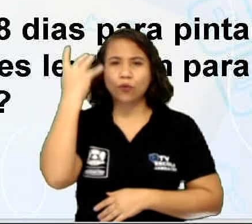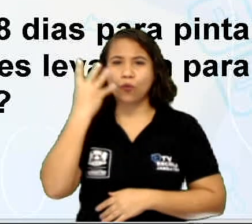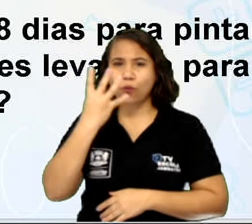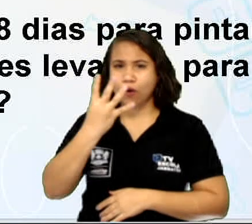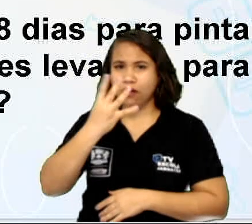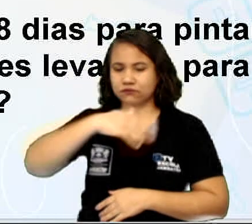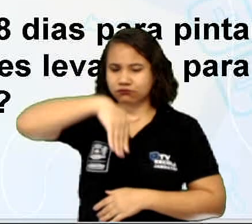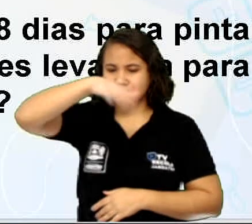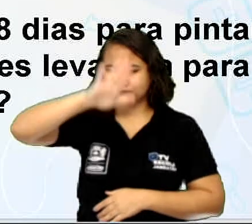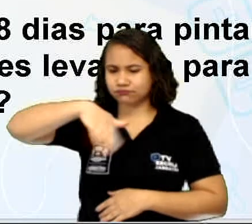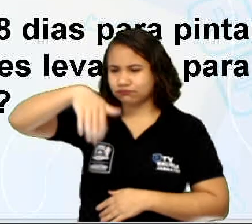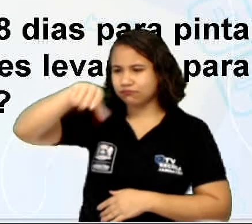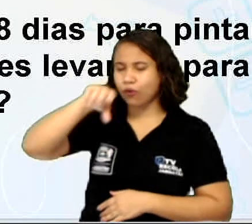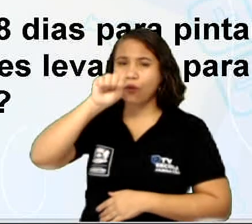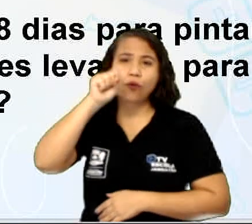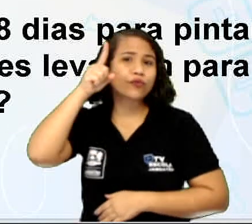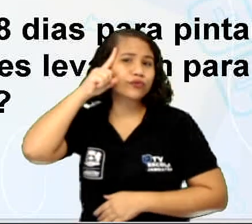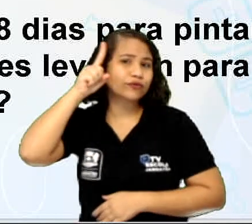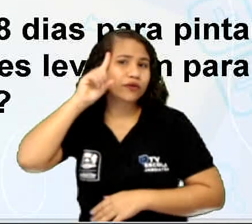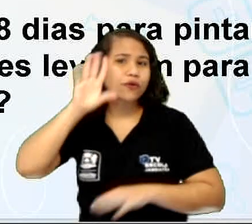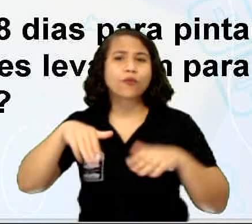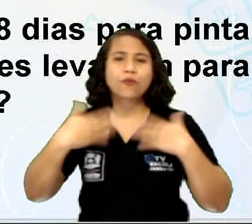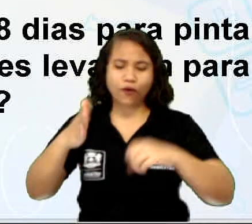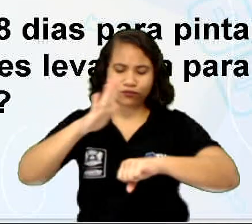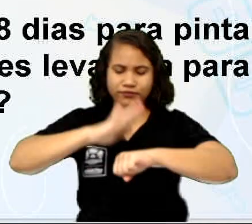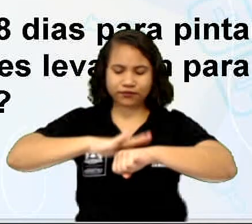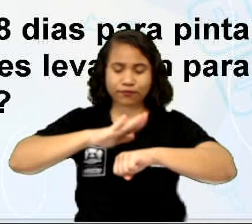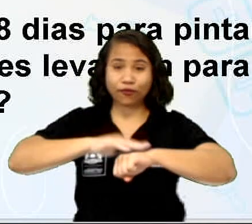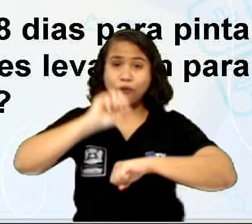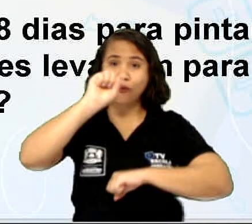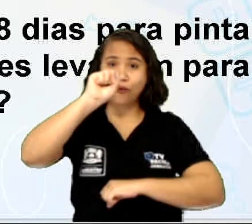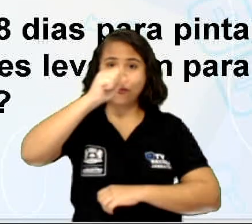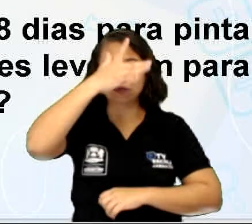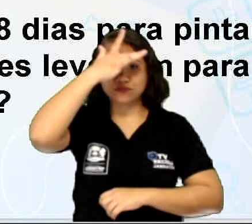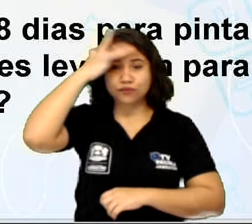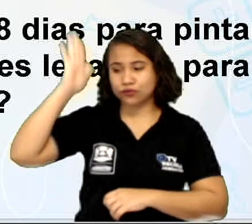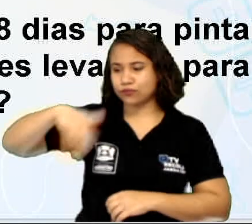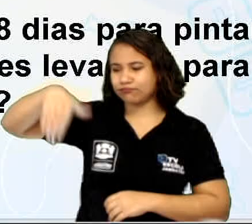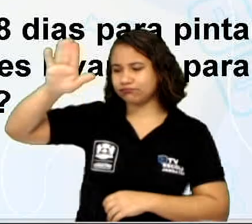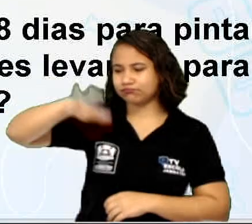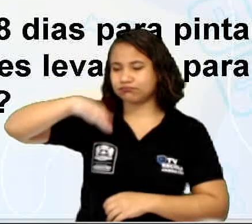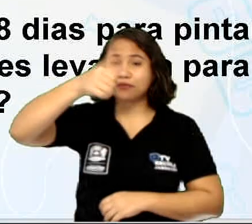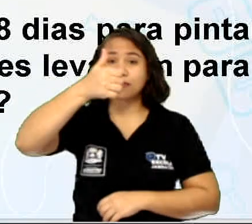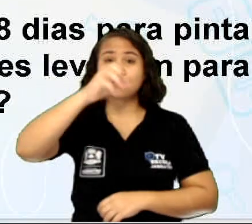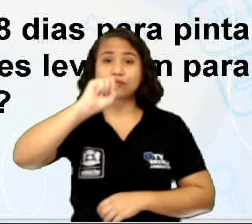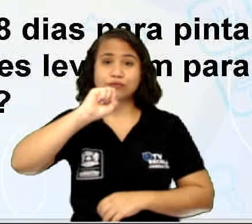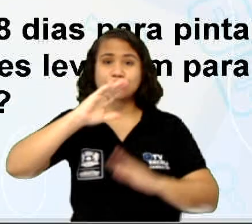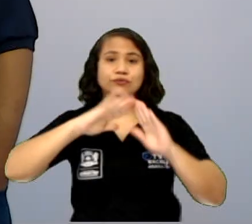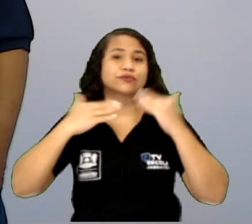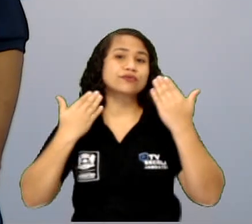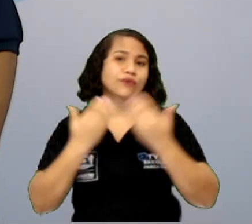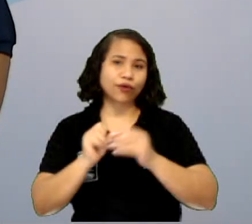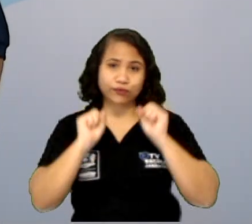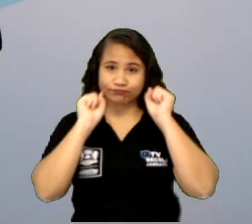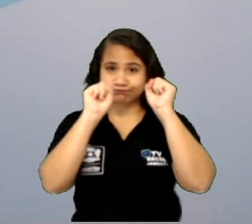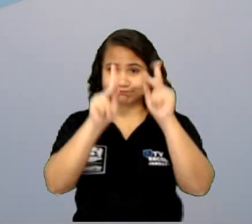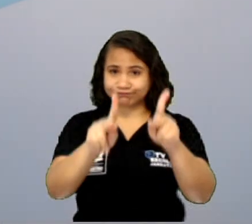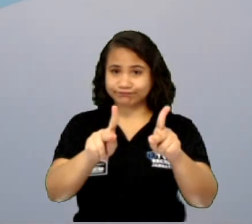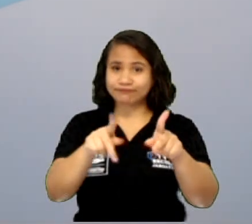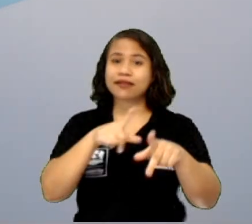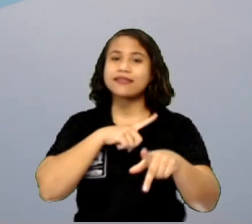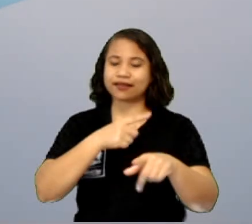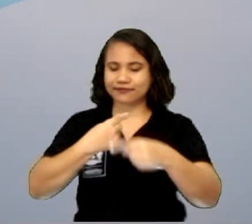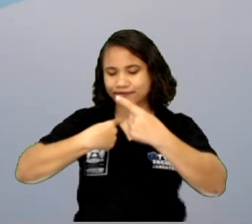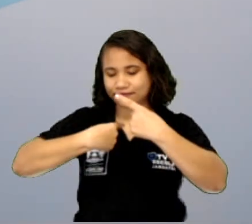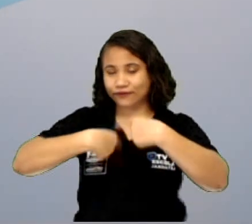8 dias para pintar as escolas quanto tempo oito pintores levariam para pintar 18 escolas ok então fica esse